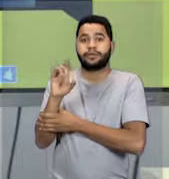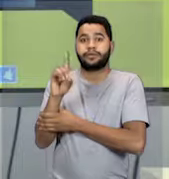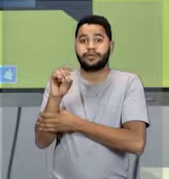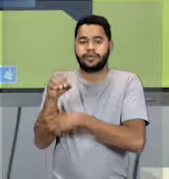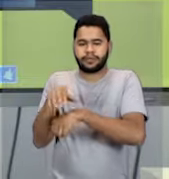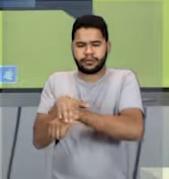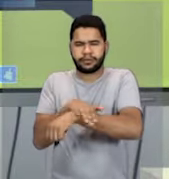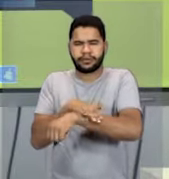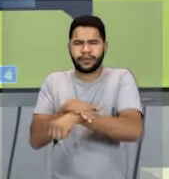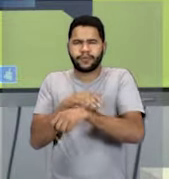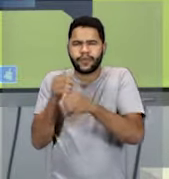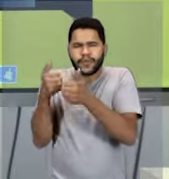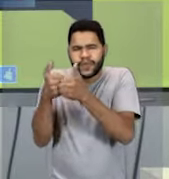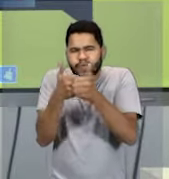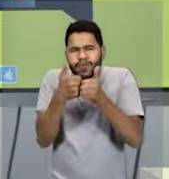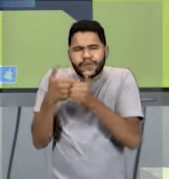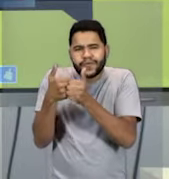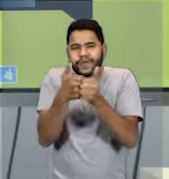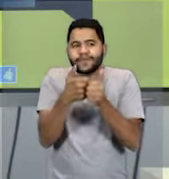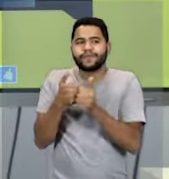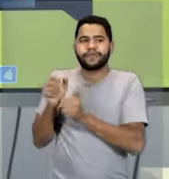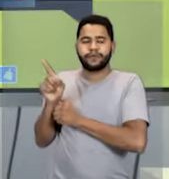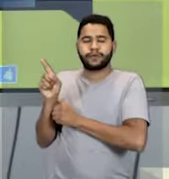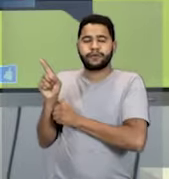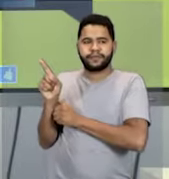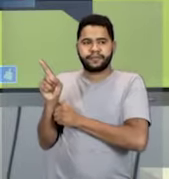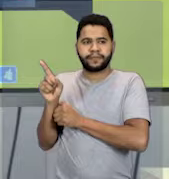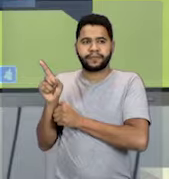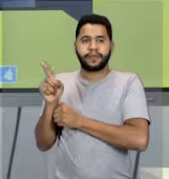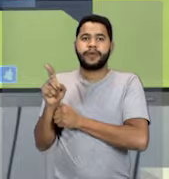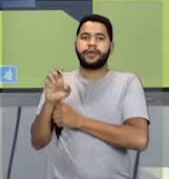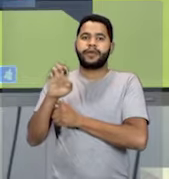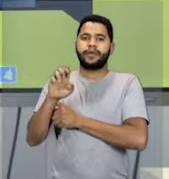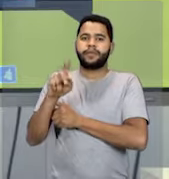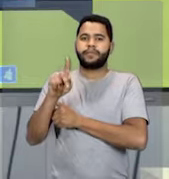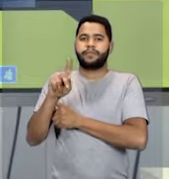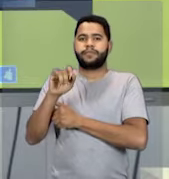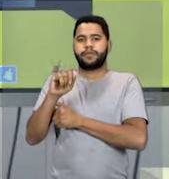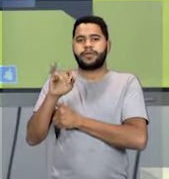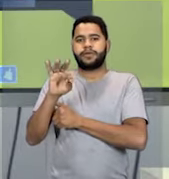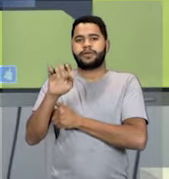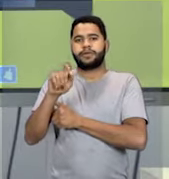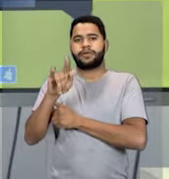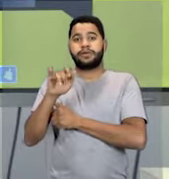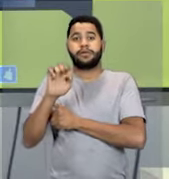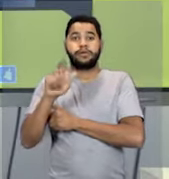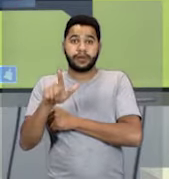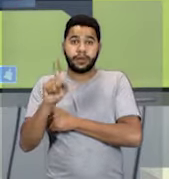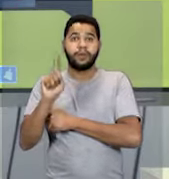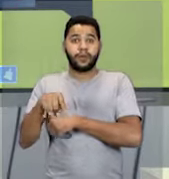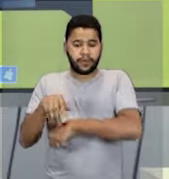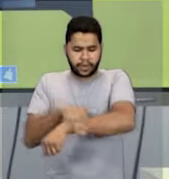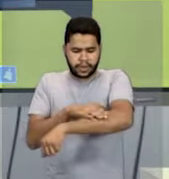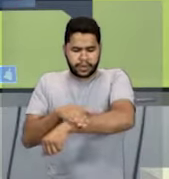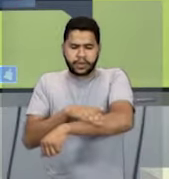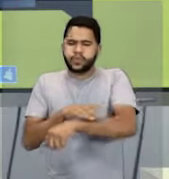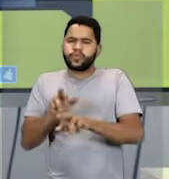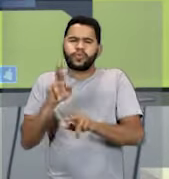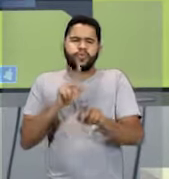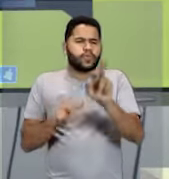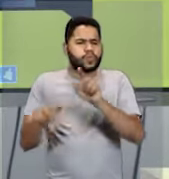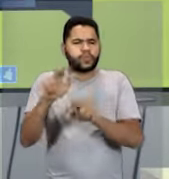pele estão bem juntinhas, elas estão formando tecido epitelial, Então, nosso corpo tem tecidos